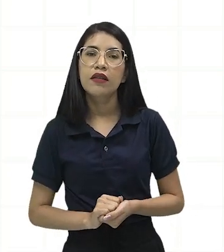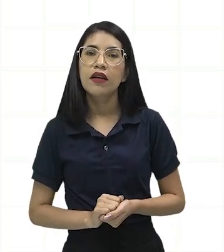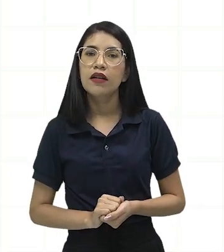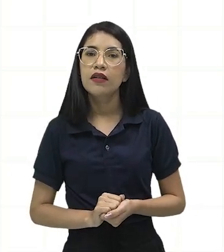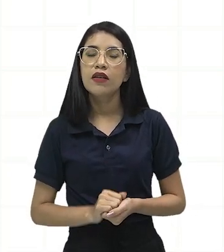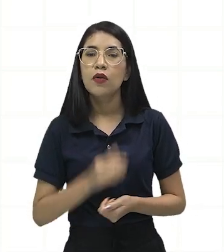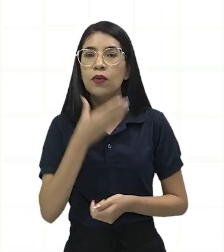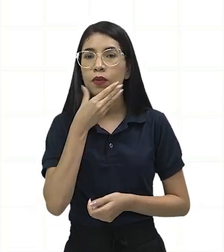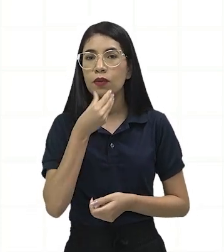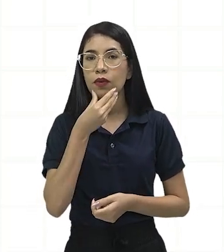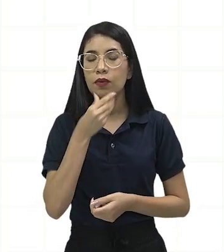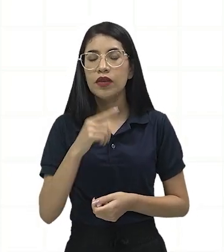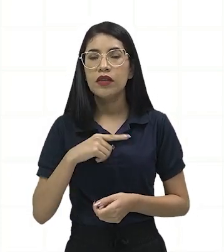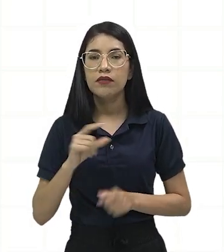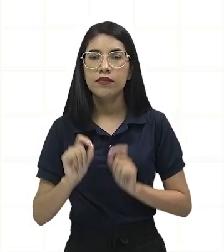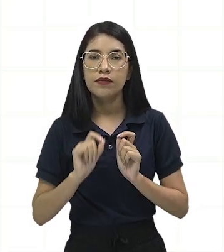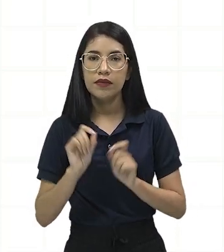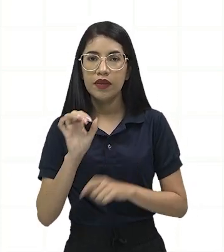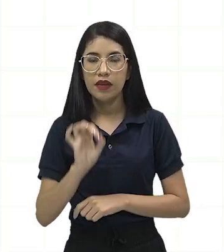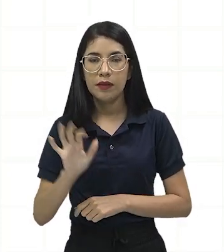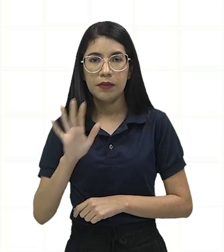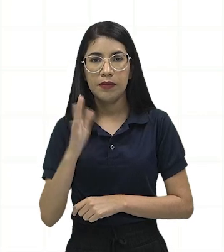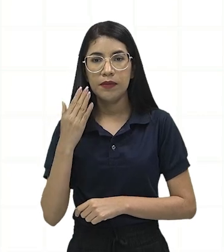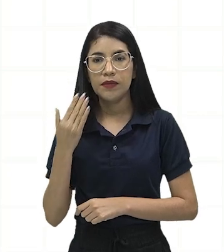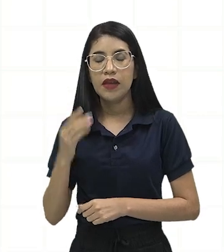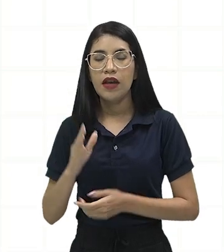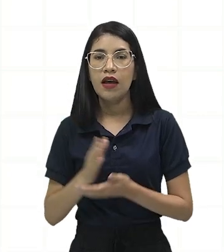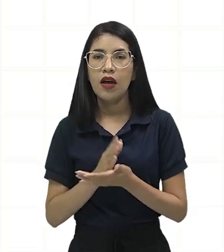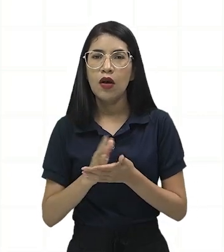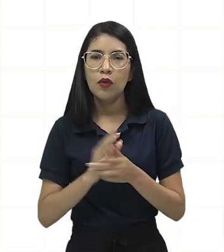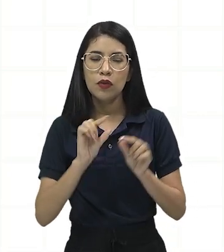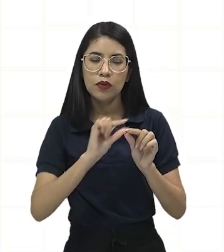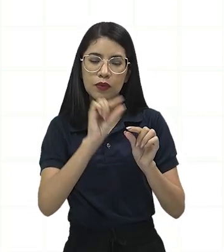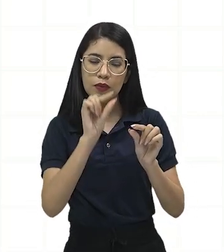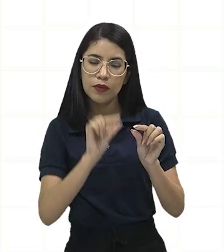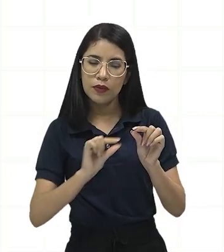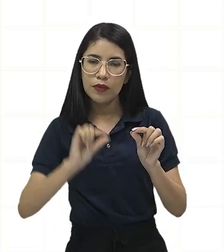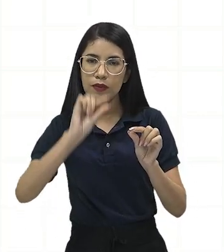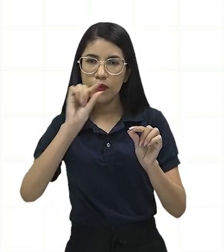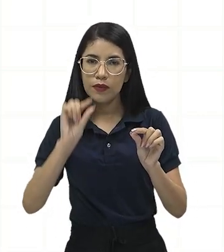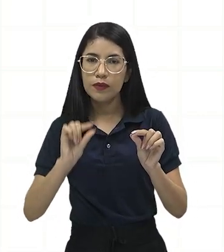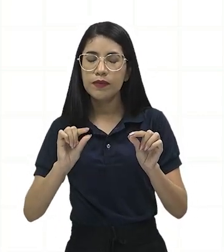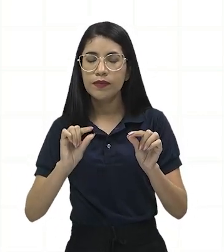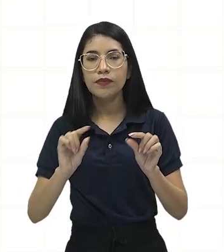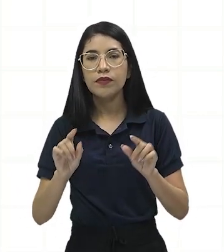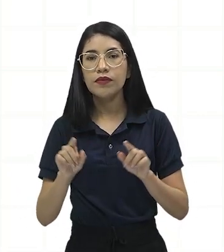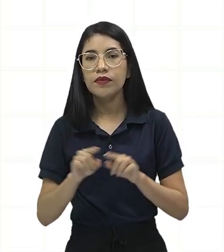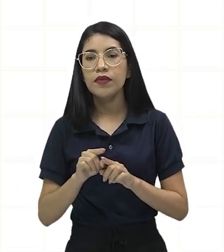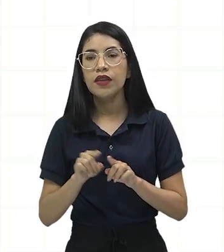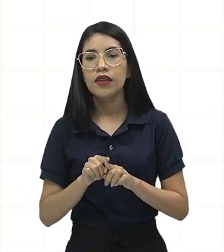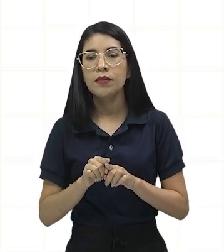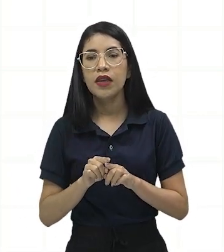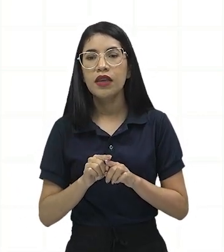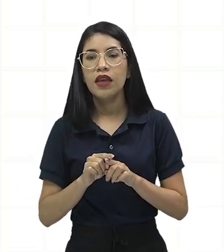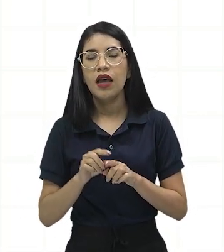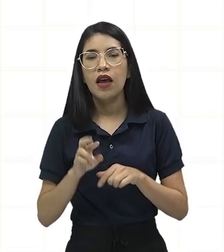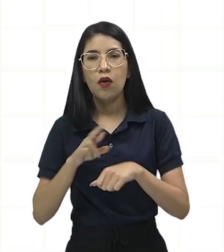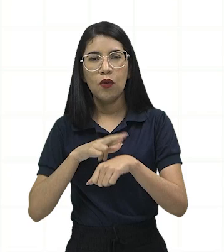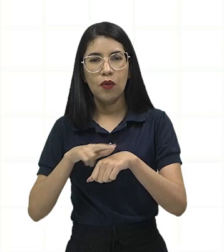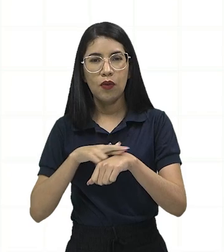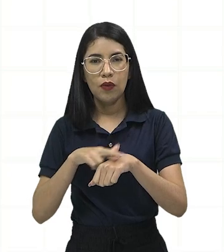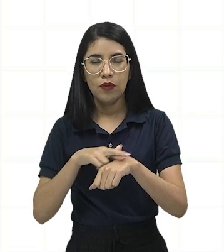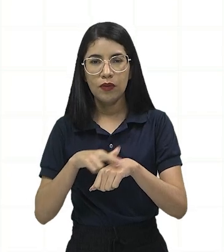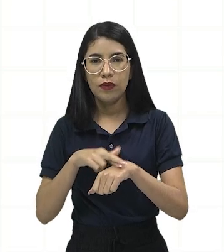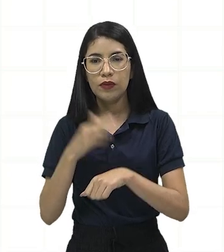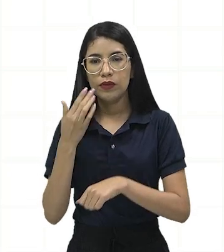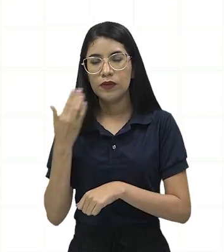tá? Esse aparelho reprodutivo, ele tem ali alguns tubos, né, alguns ductos, e esse aqui em roxo, né, por